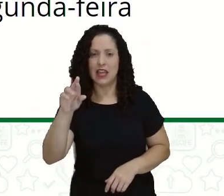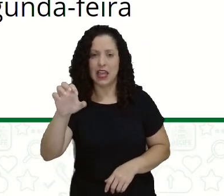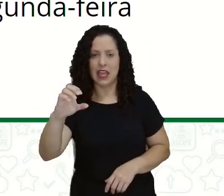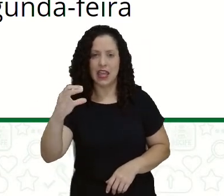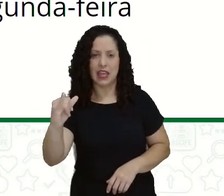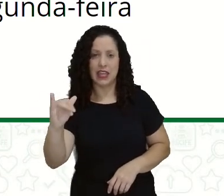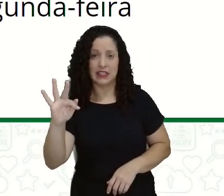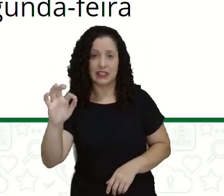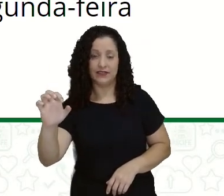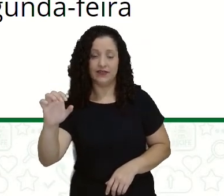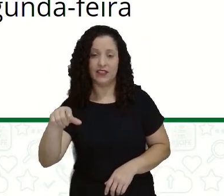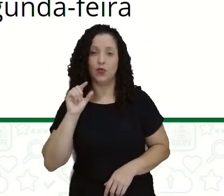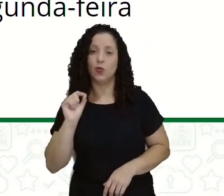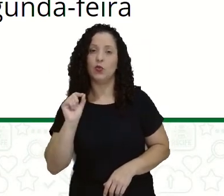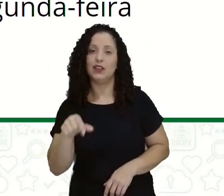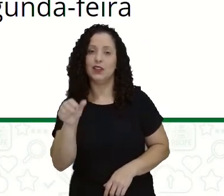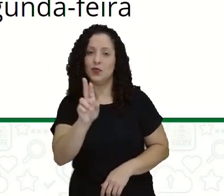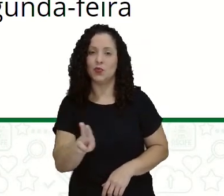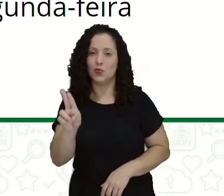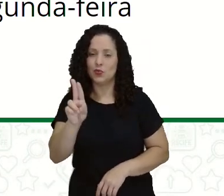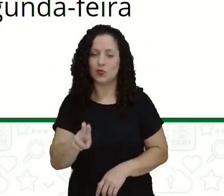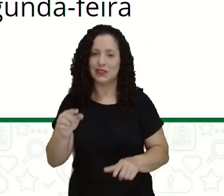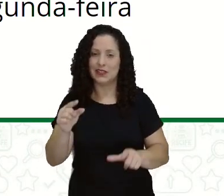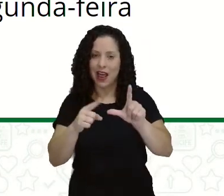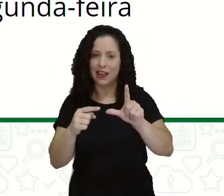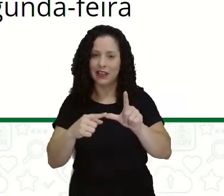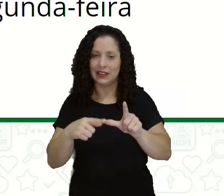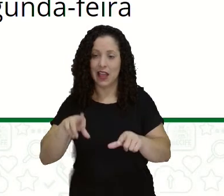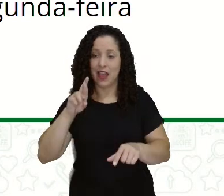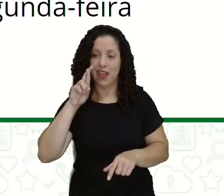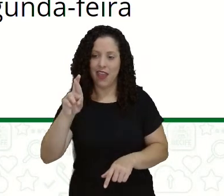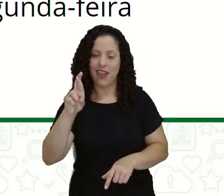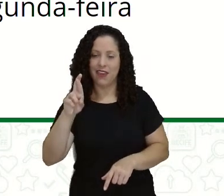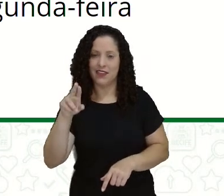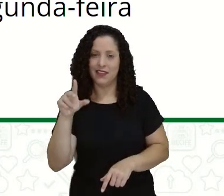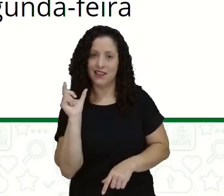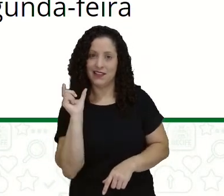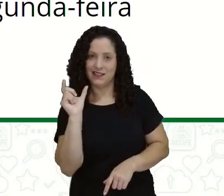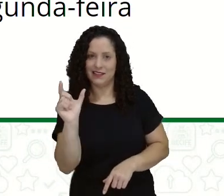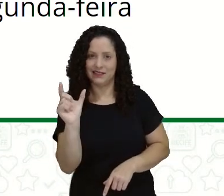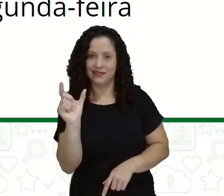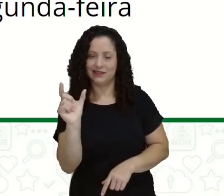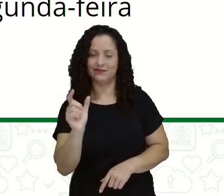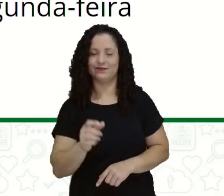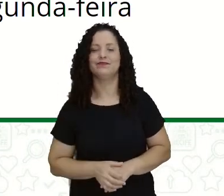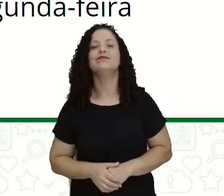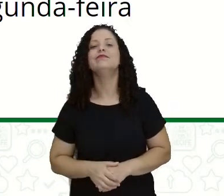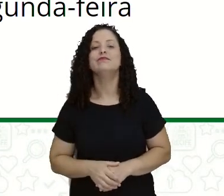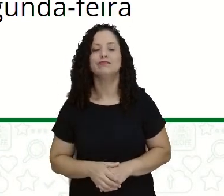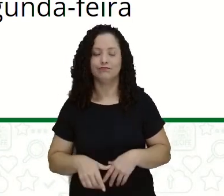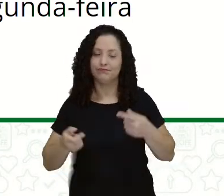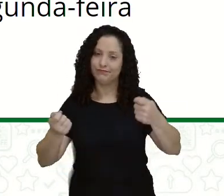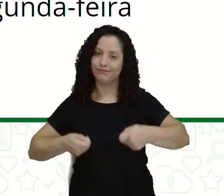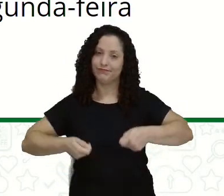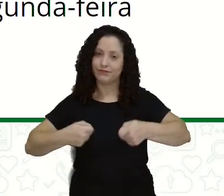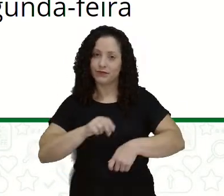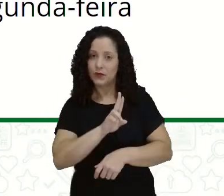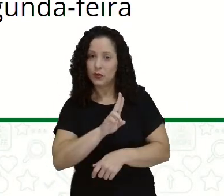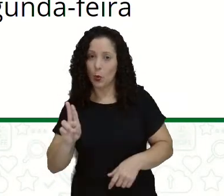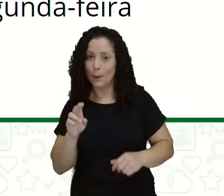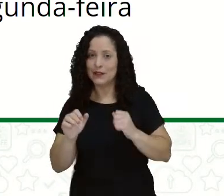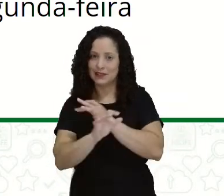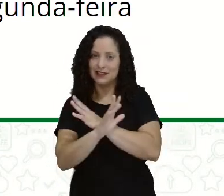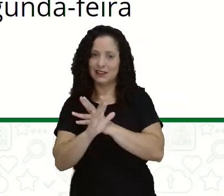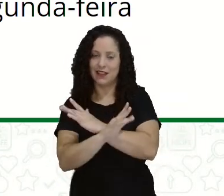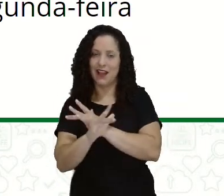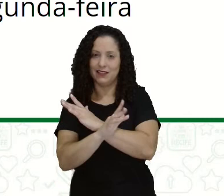só faltou a letra maiúscula. Então, precisa ter letra maiúscula. É o nome da